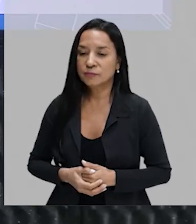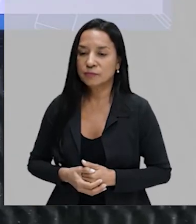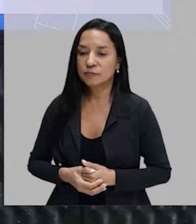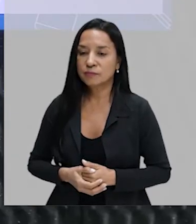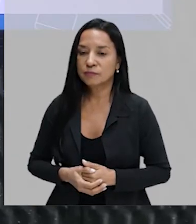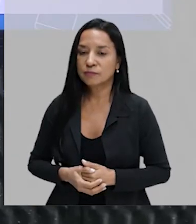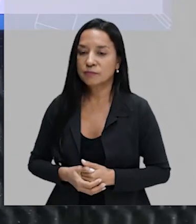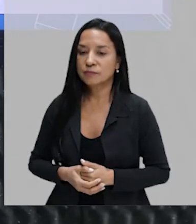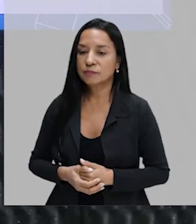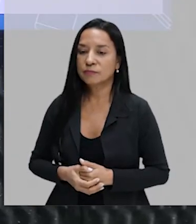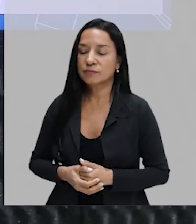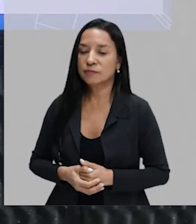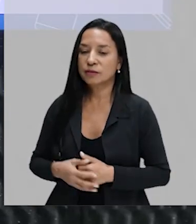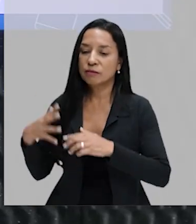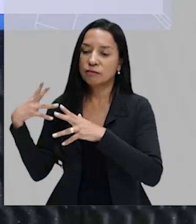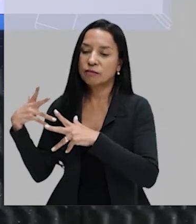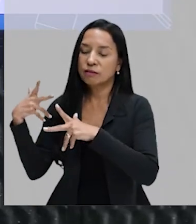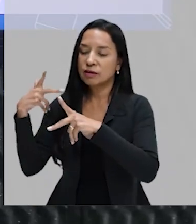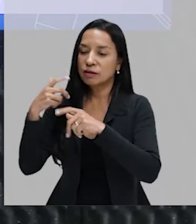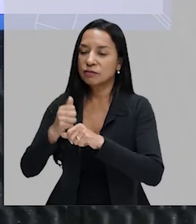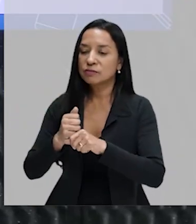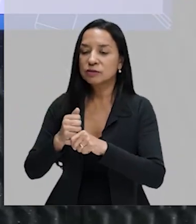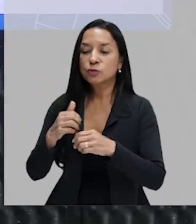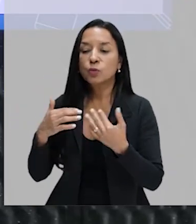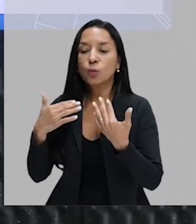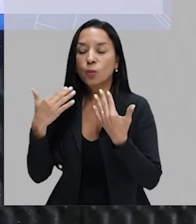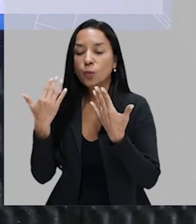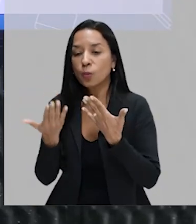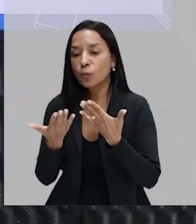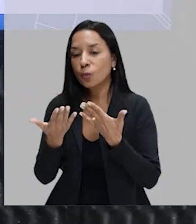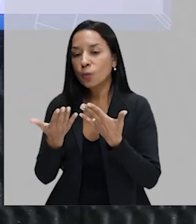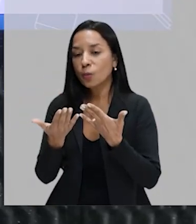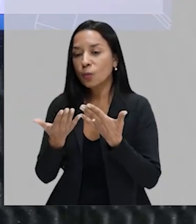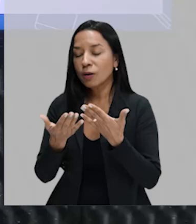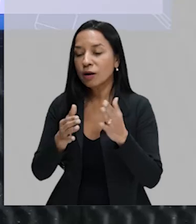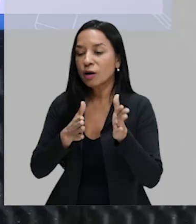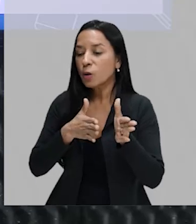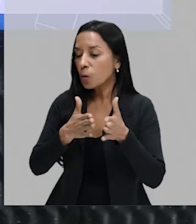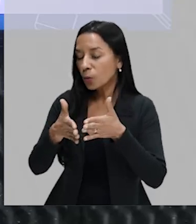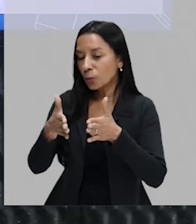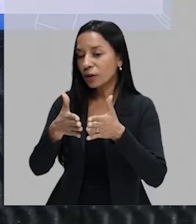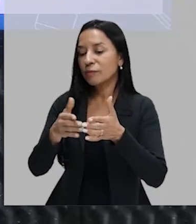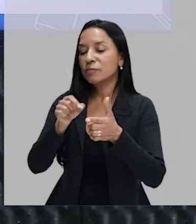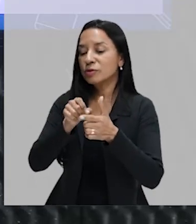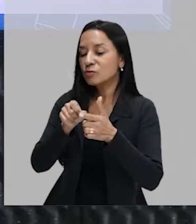Só revisando, pessoal, qual seria o caminho que o espermatozoide ele vai seguir